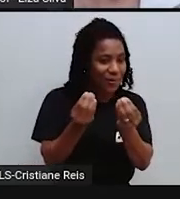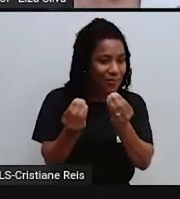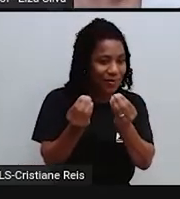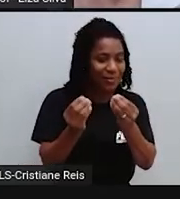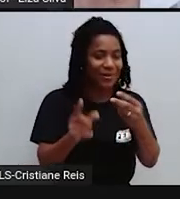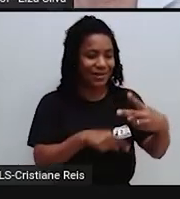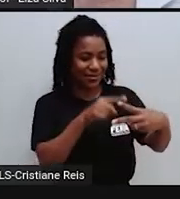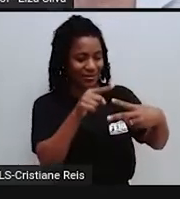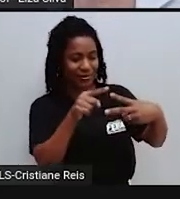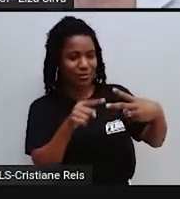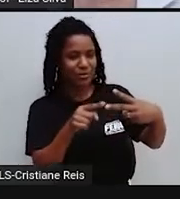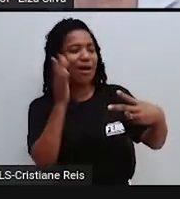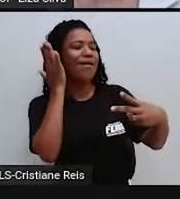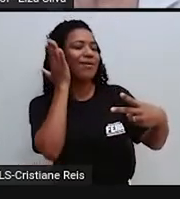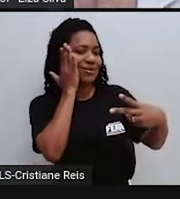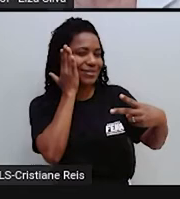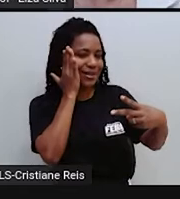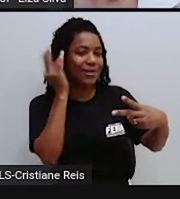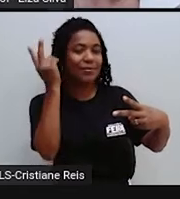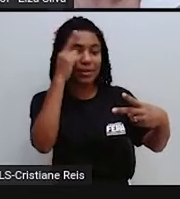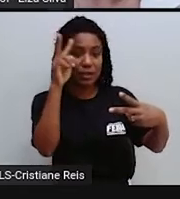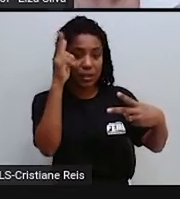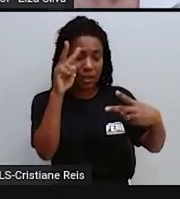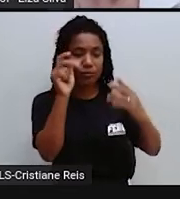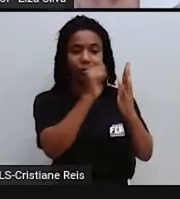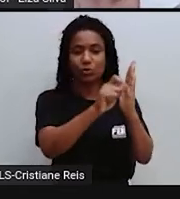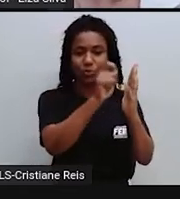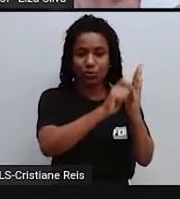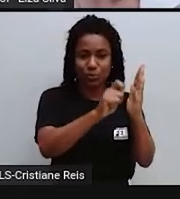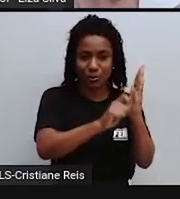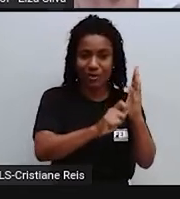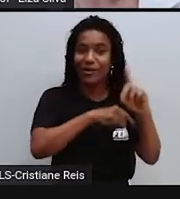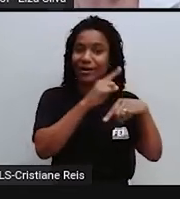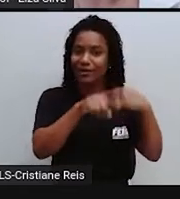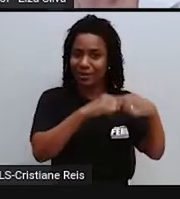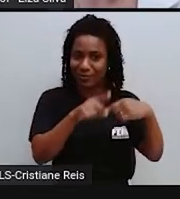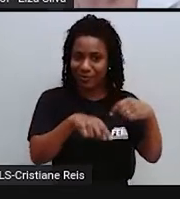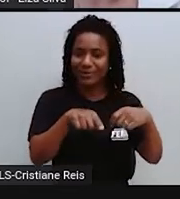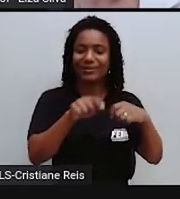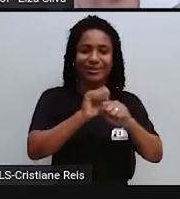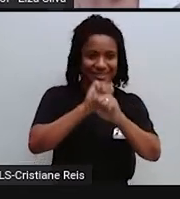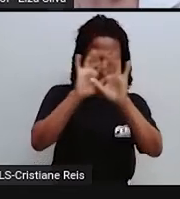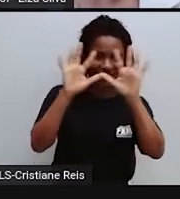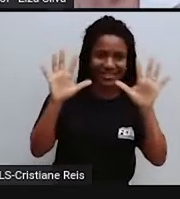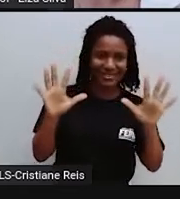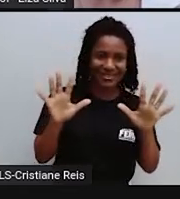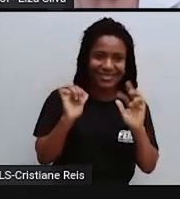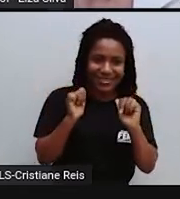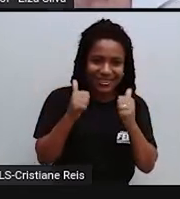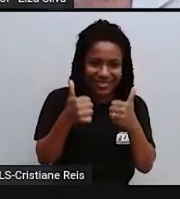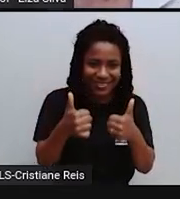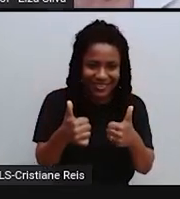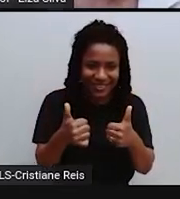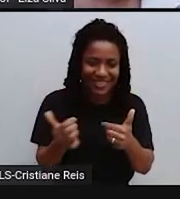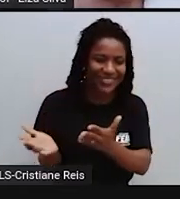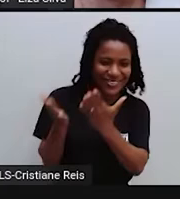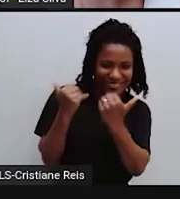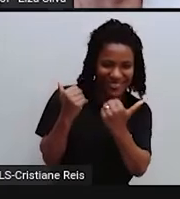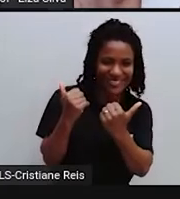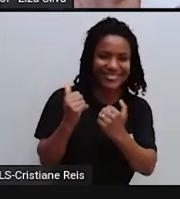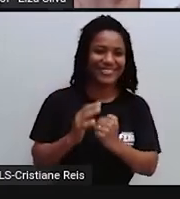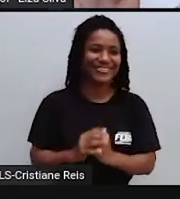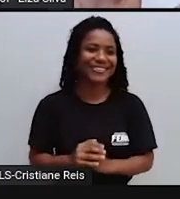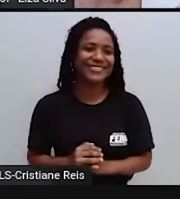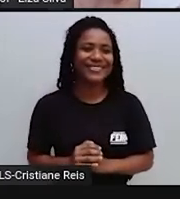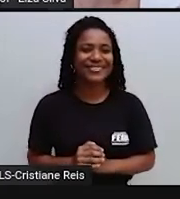você já sabe sobre este assunto e vamos ampliá-lo um pouco mais no decorrer desse encontro de hoje. Ok? Let's go!